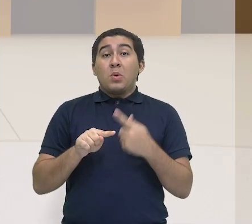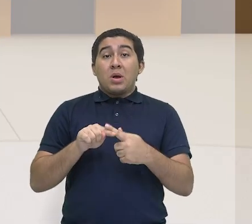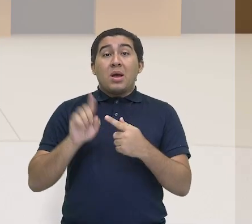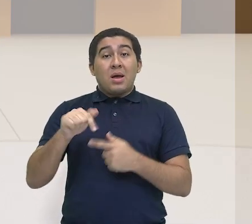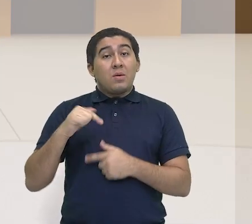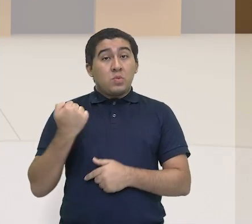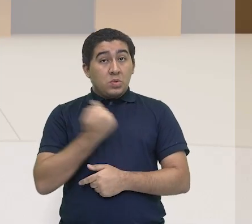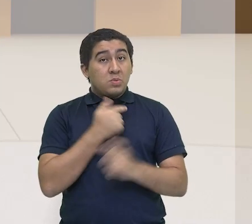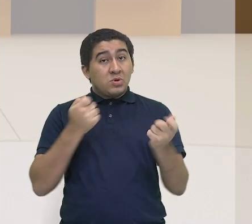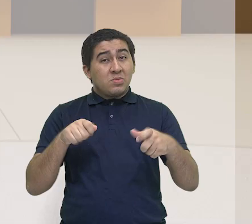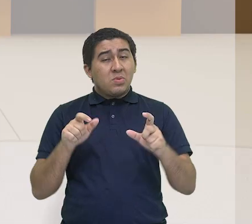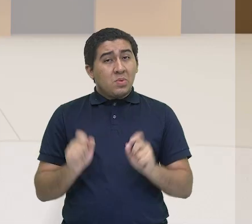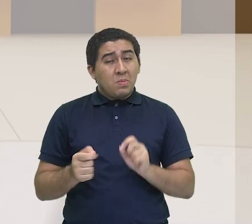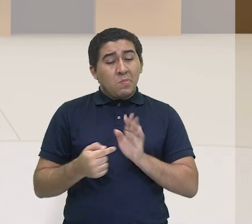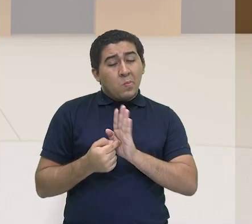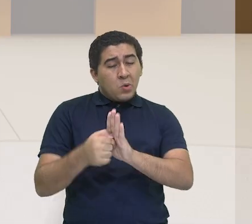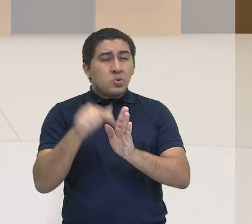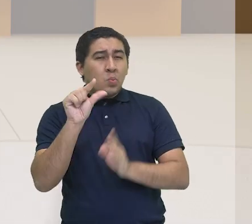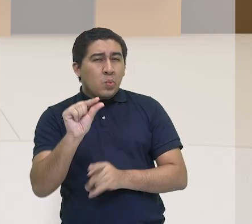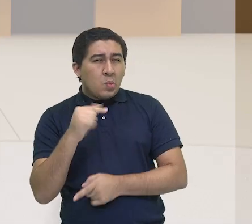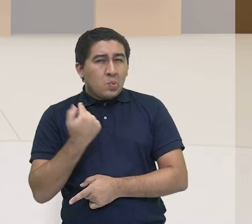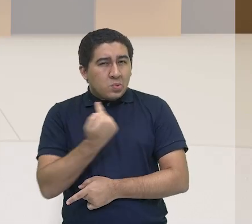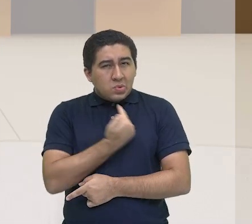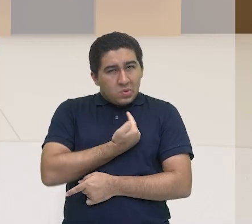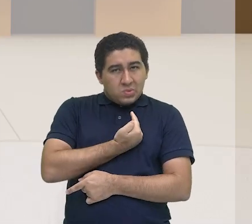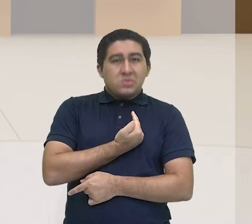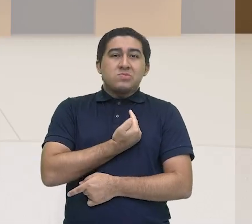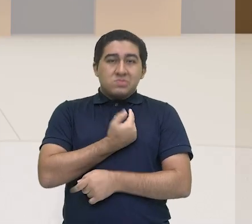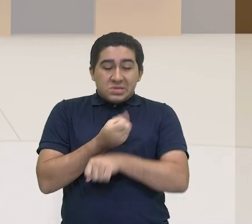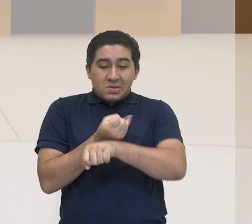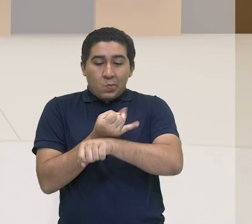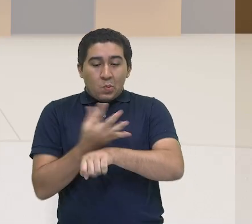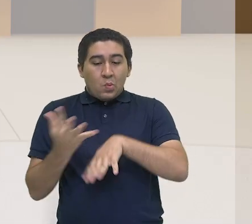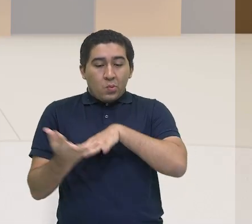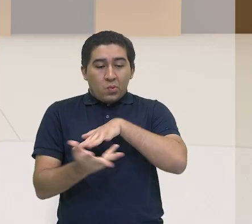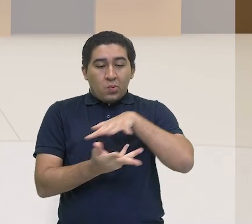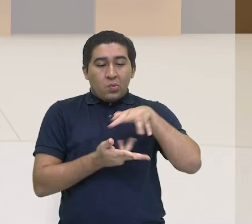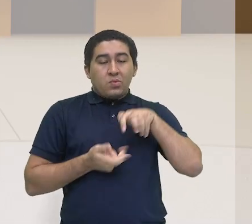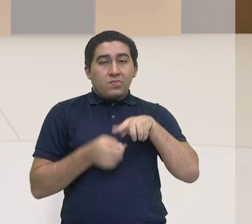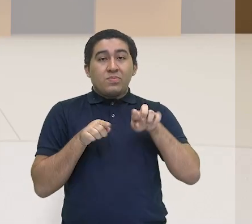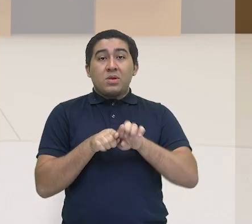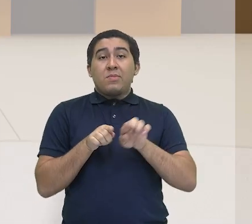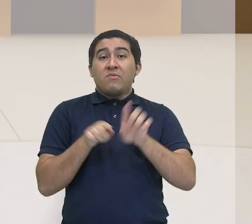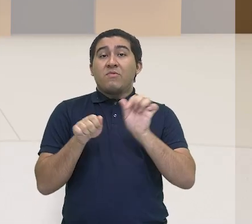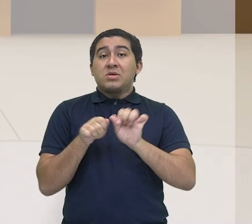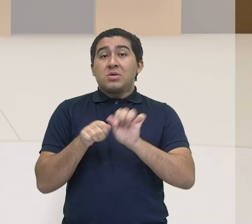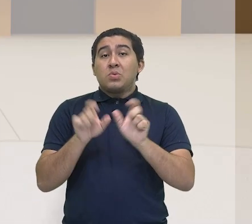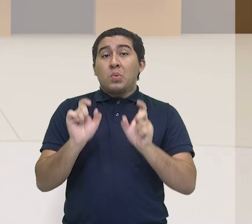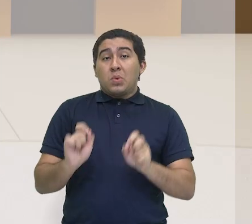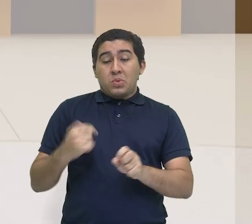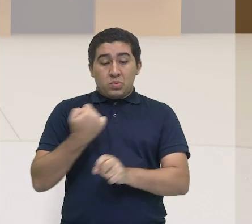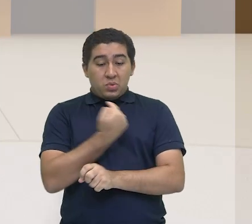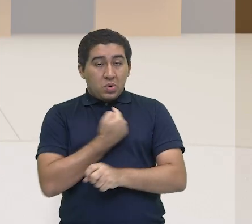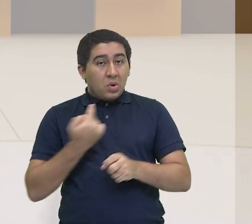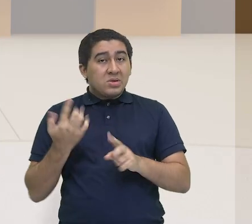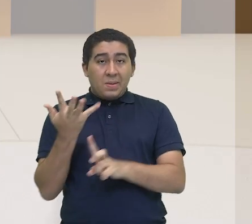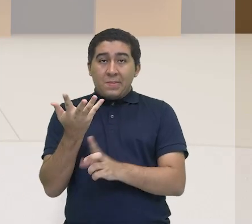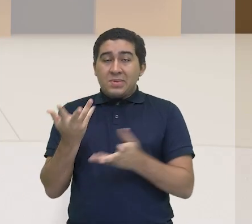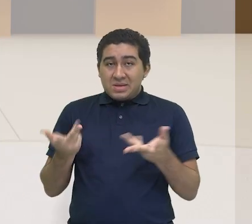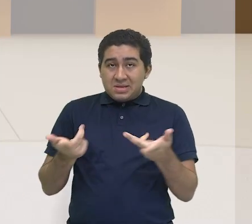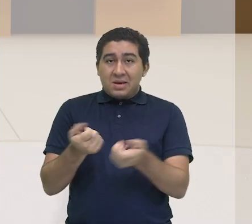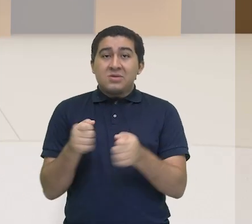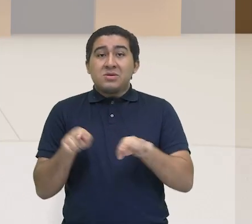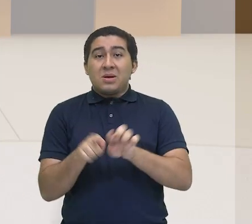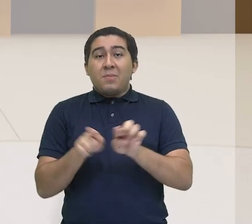forma também de deixar um pouquinho da nossa essência no mundo, fazendo com que a gente coloque o nosso talento também